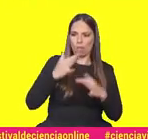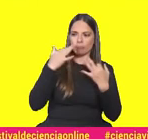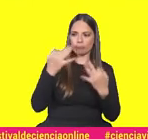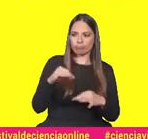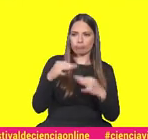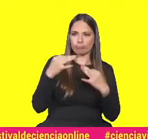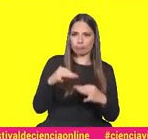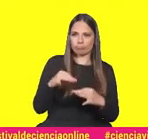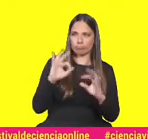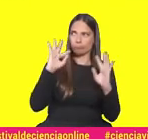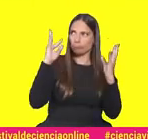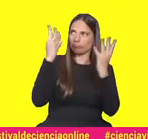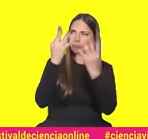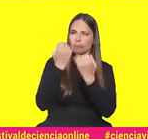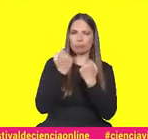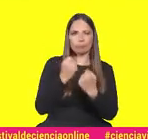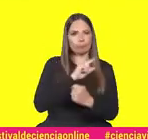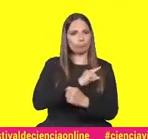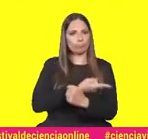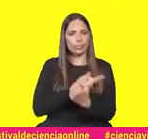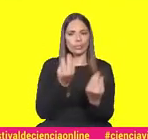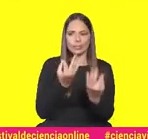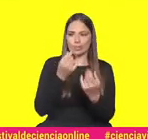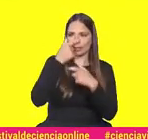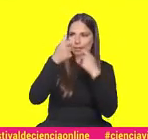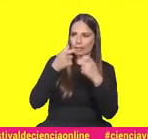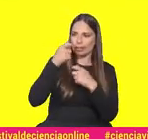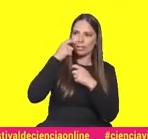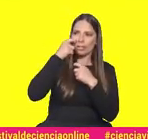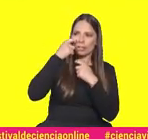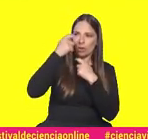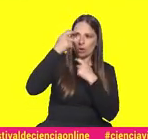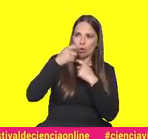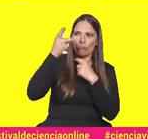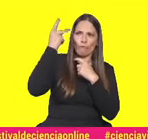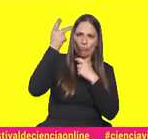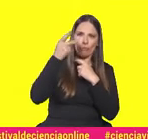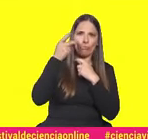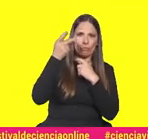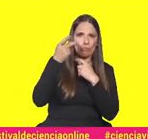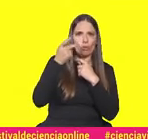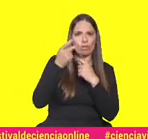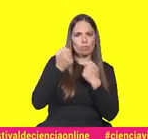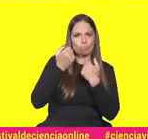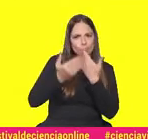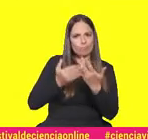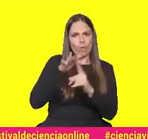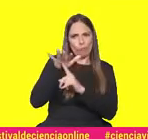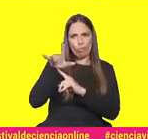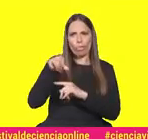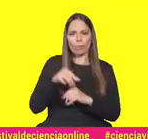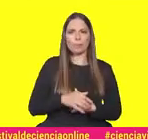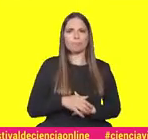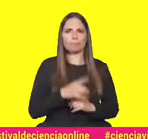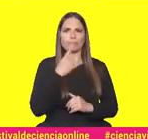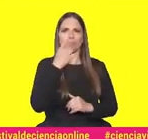é toda poderosa. Aqui é uma ideia diferente, que os seres vivos também são ativos e jogam também um jogo na evolução, sim. Rui, uma pergunta que